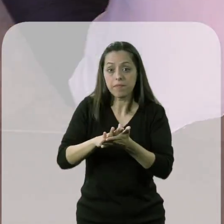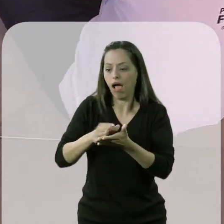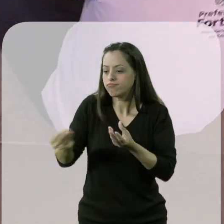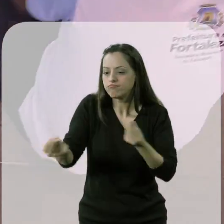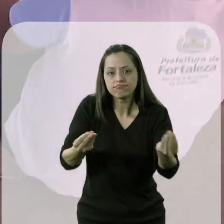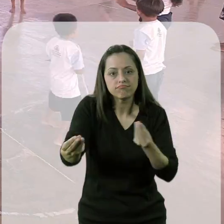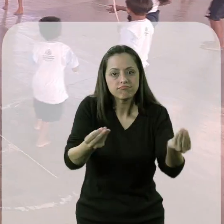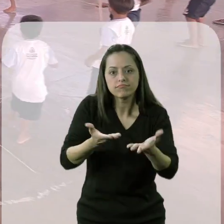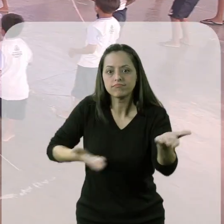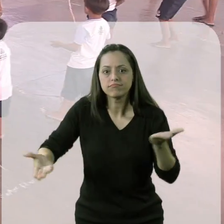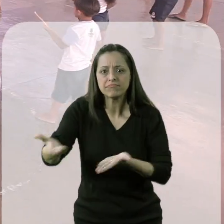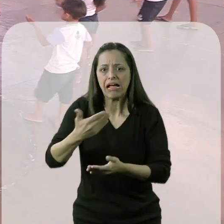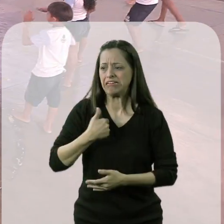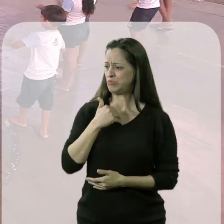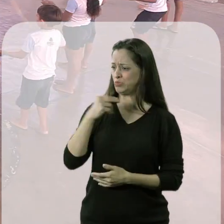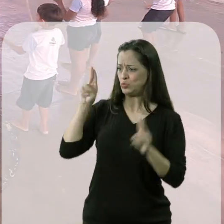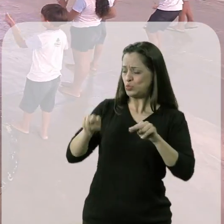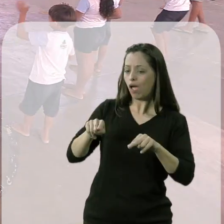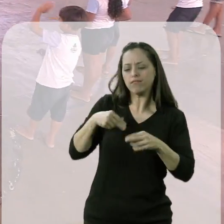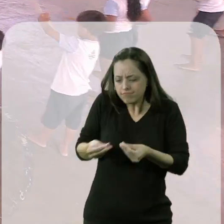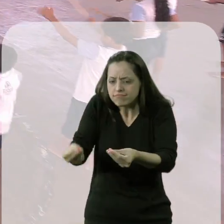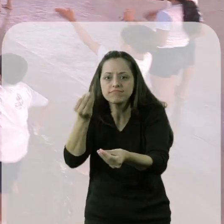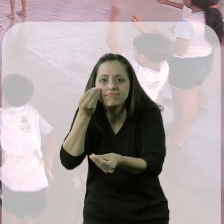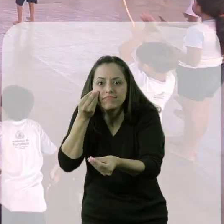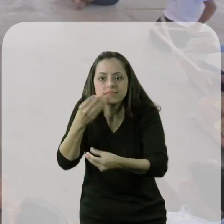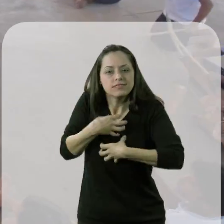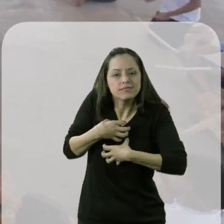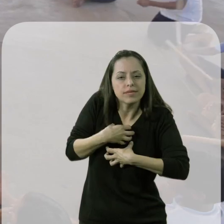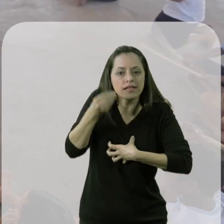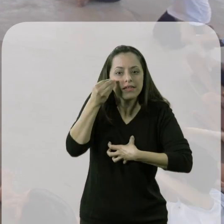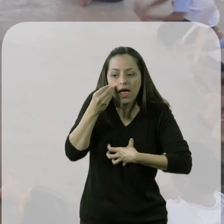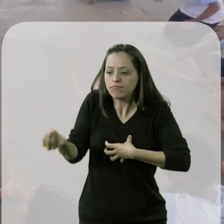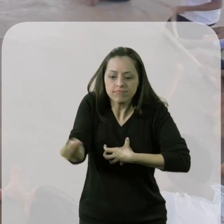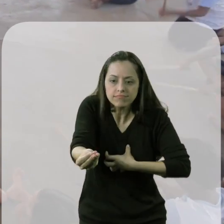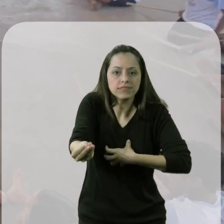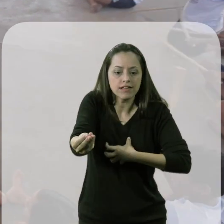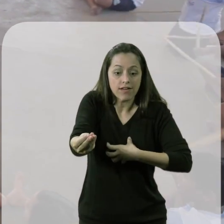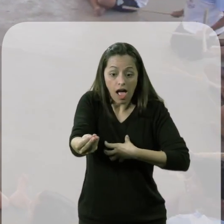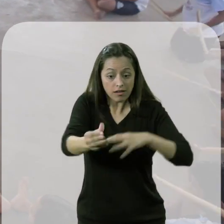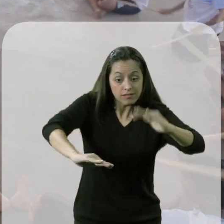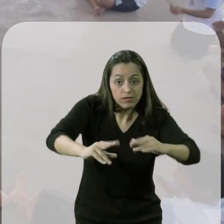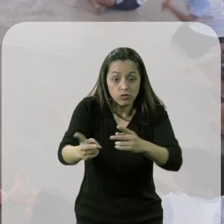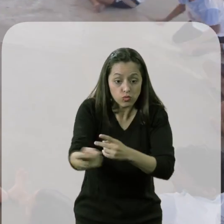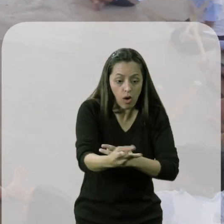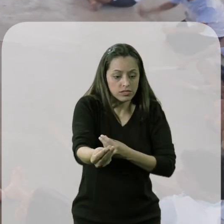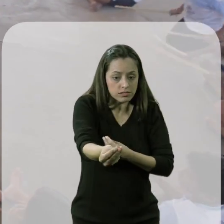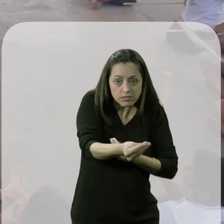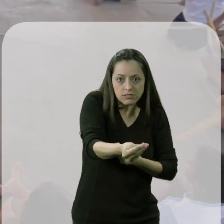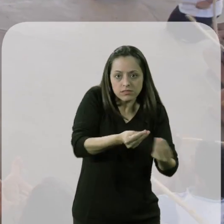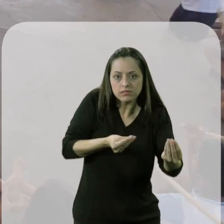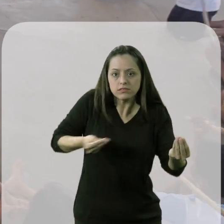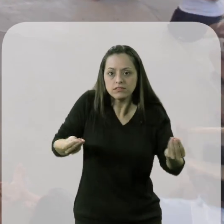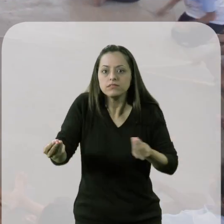a rodar os instrumentos. Né, para eles, não só os que tocavam. Ah, mas eu não sei tocar. Segura aí, passa. Assim, passou um minuto, sai você, entra